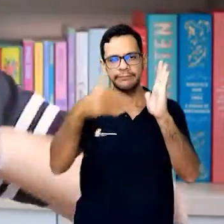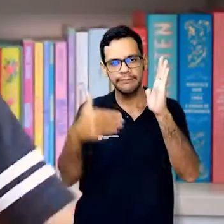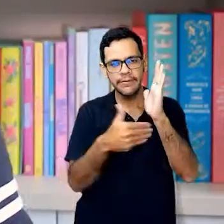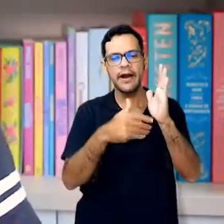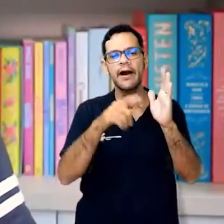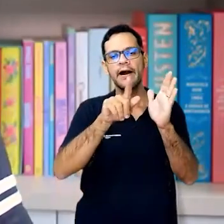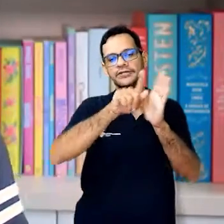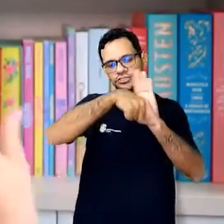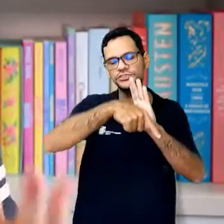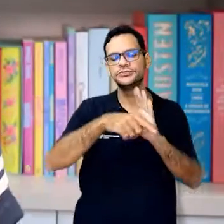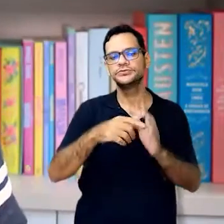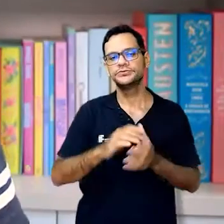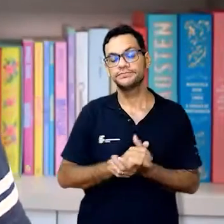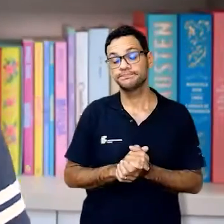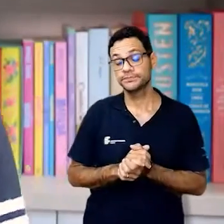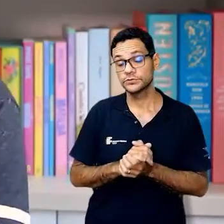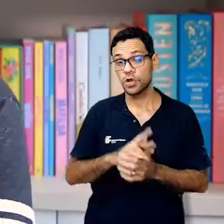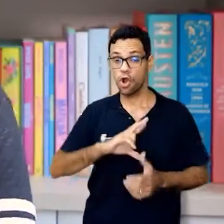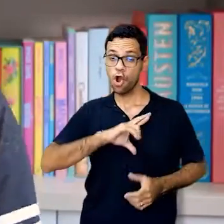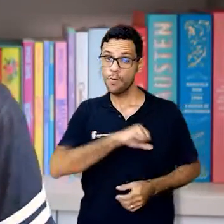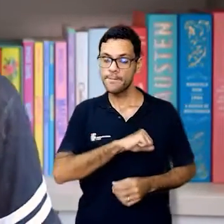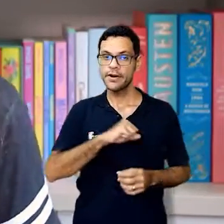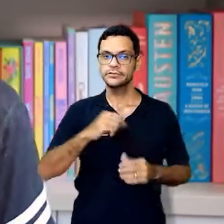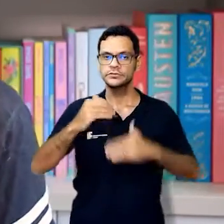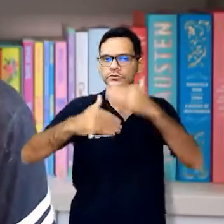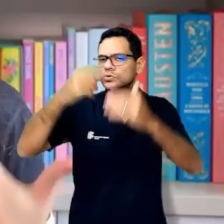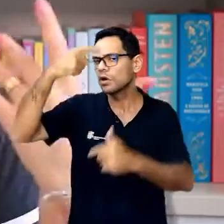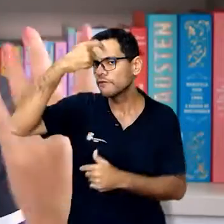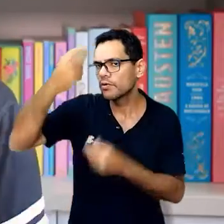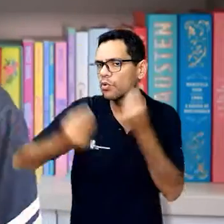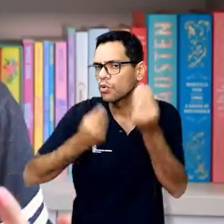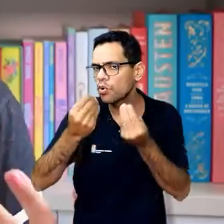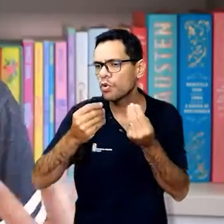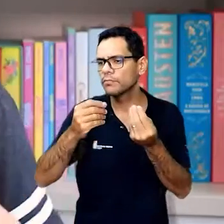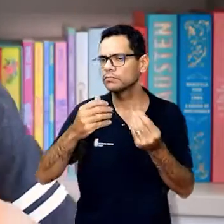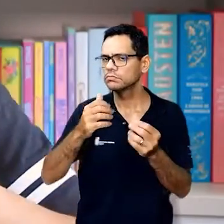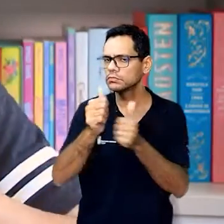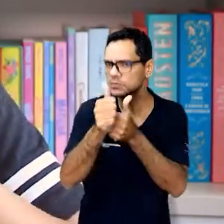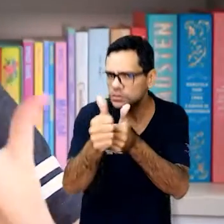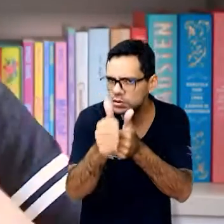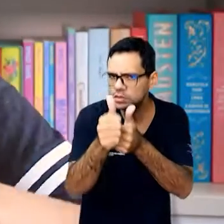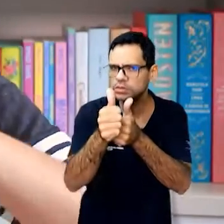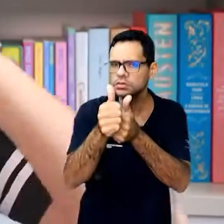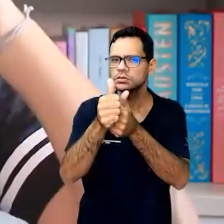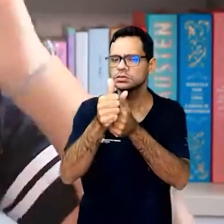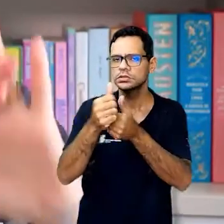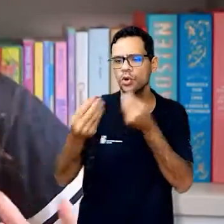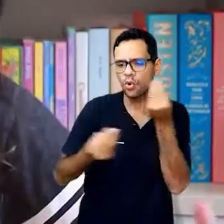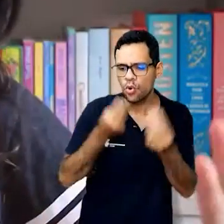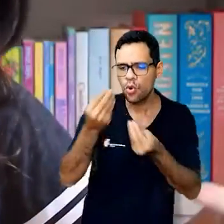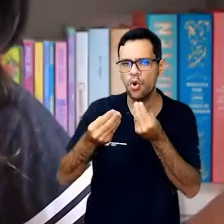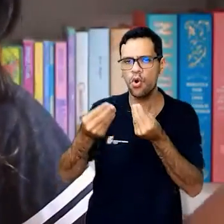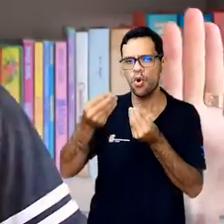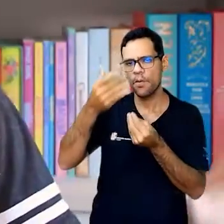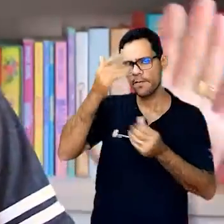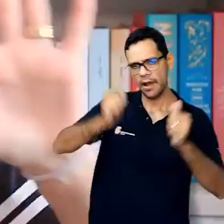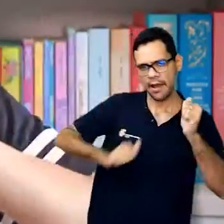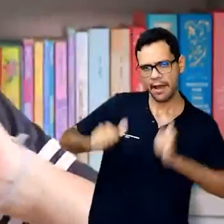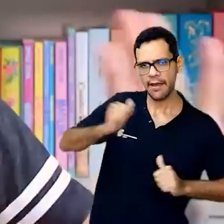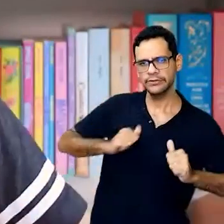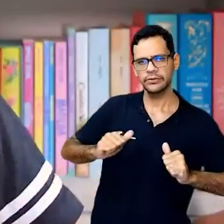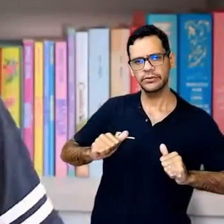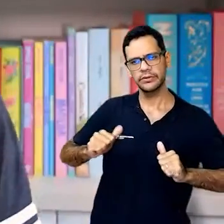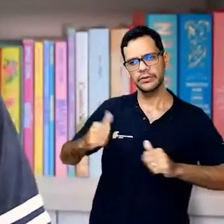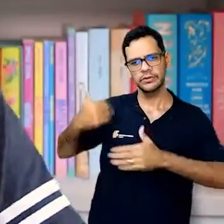assim, os seus subgêneros, eu geralmente leio muito. Então, romance de formação é um tipo de romance que geralmente eu gosto muito de acompanhar toda a saga, assim,